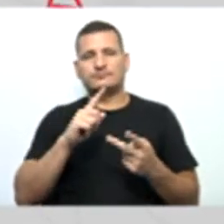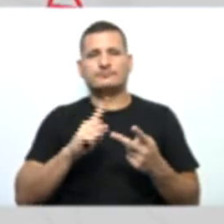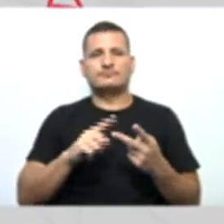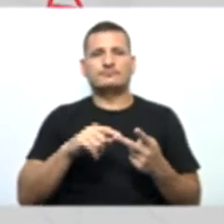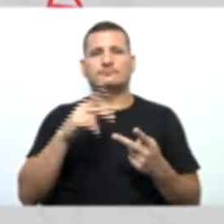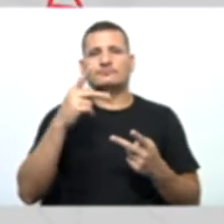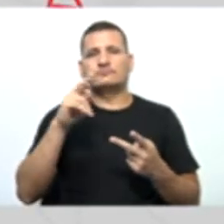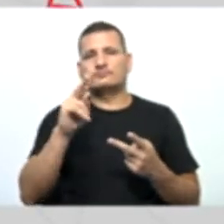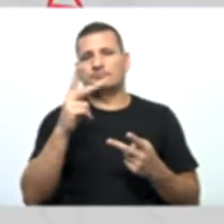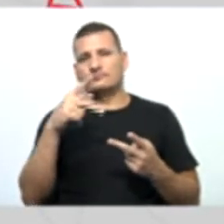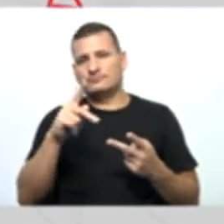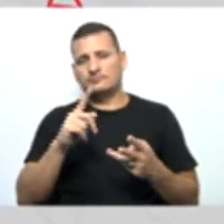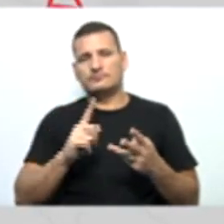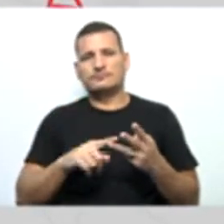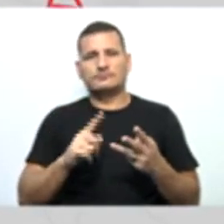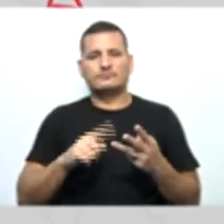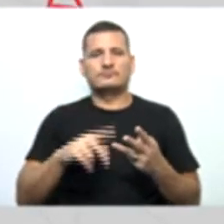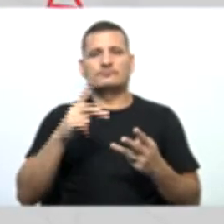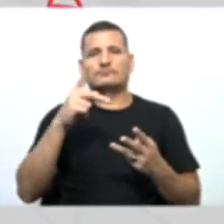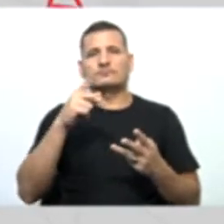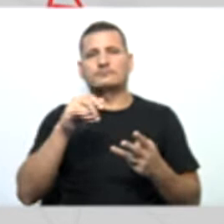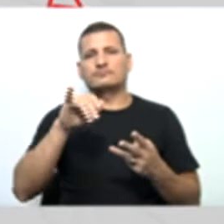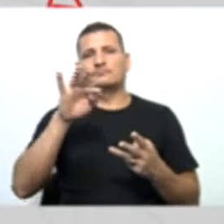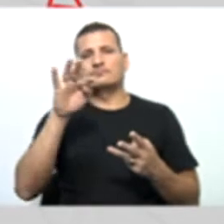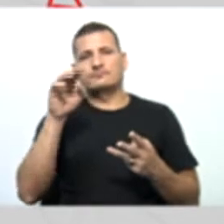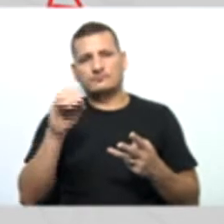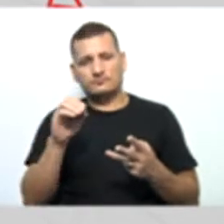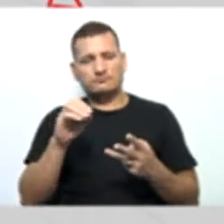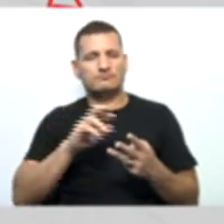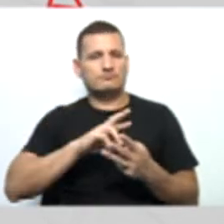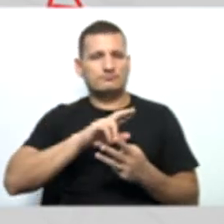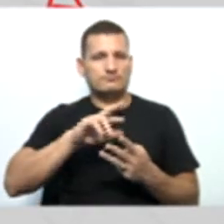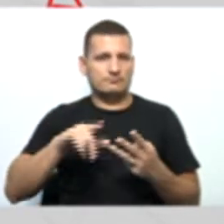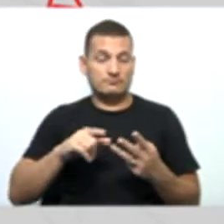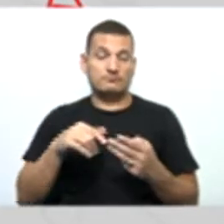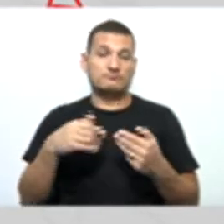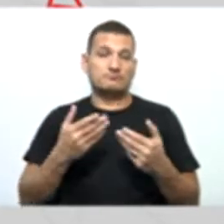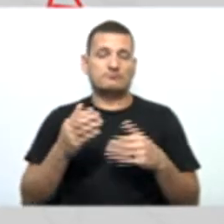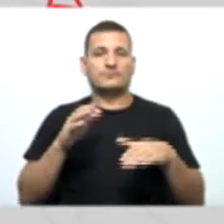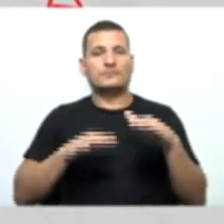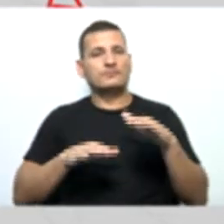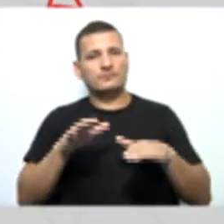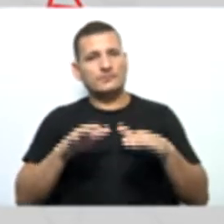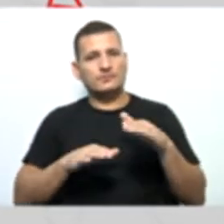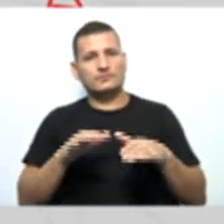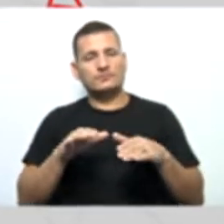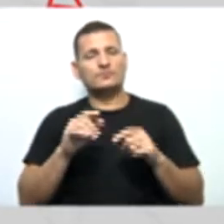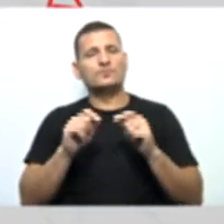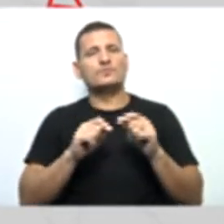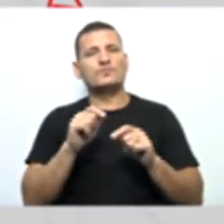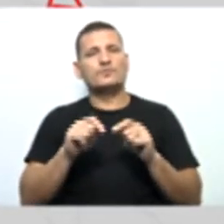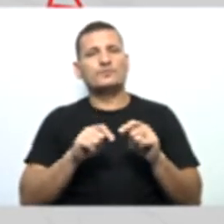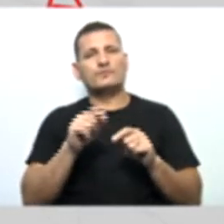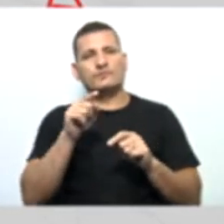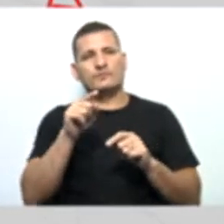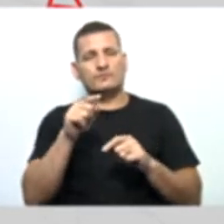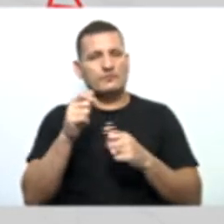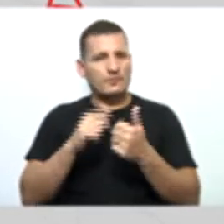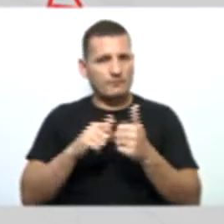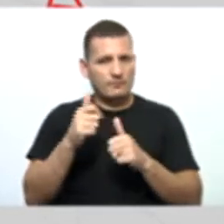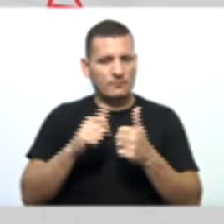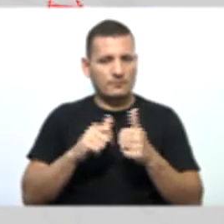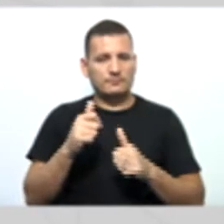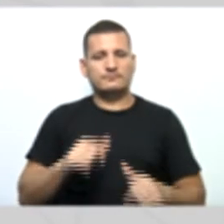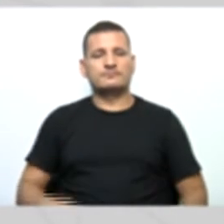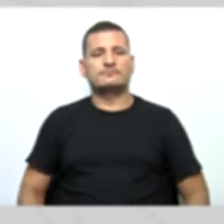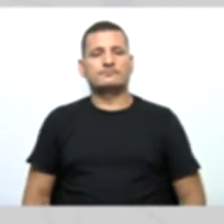ser PHP, vai ser Python, enfim. Isso vai depender do que você avaliar aqui,